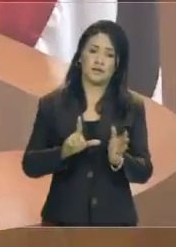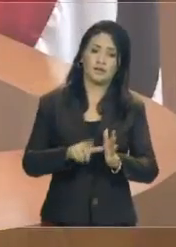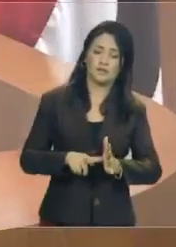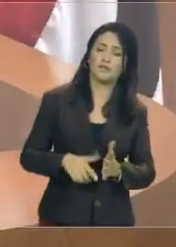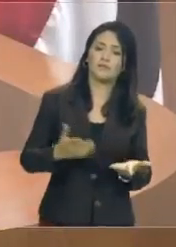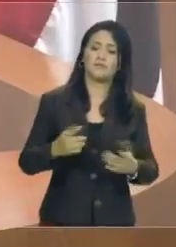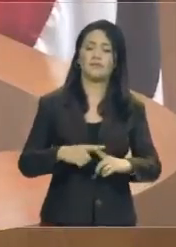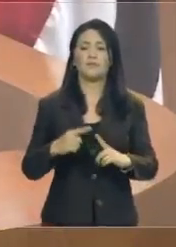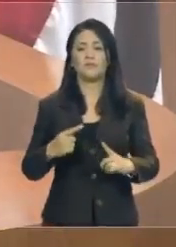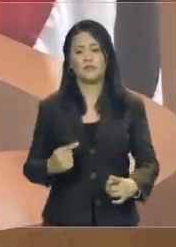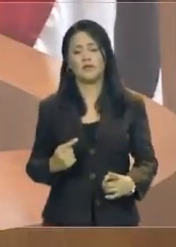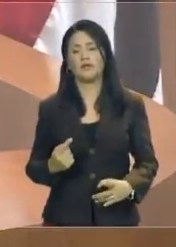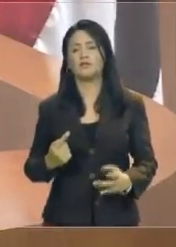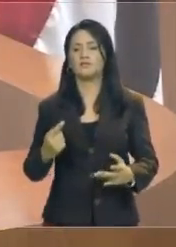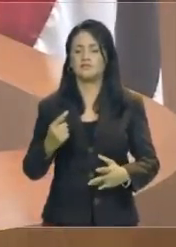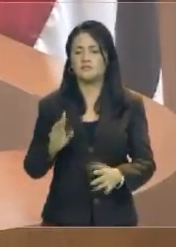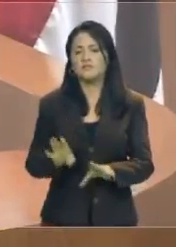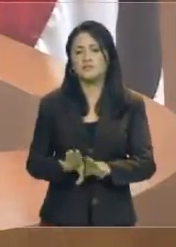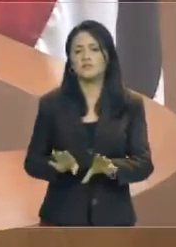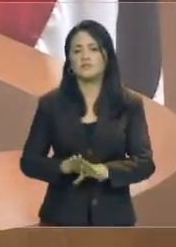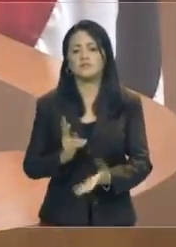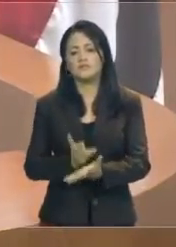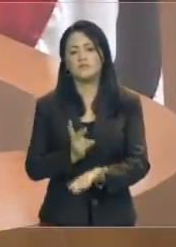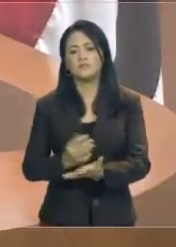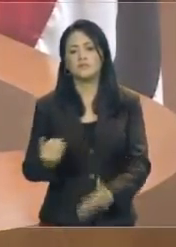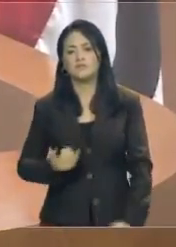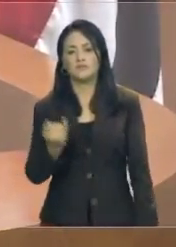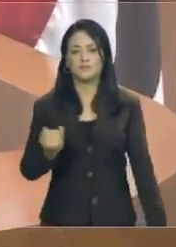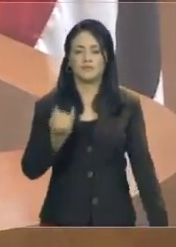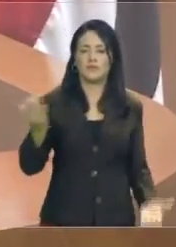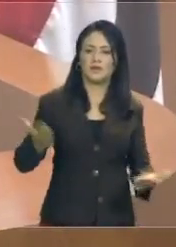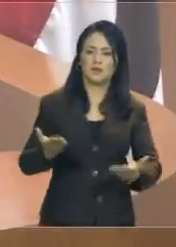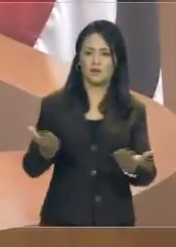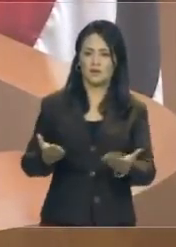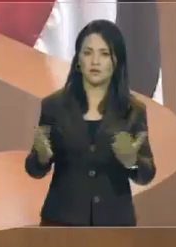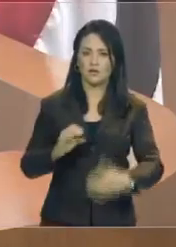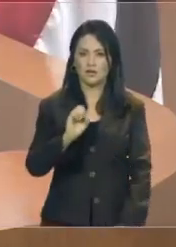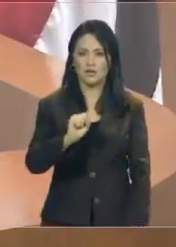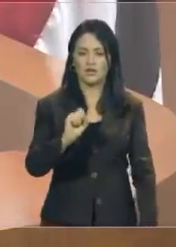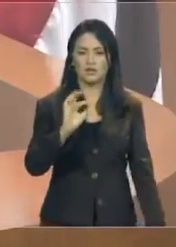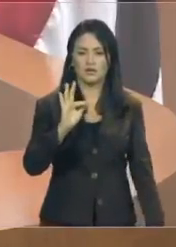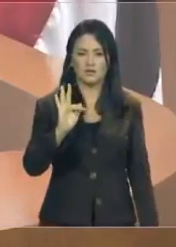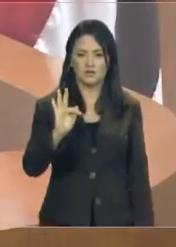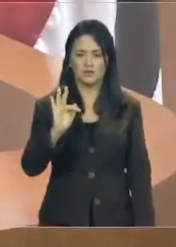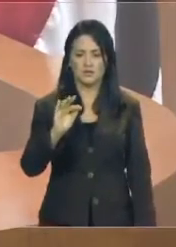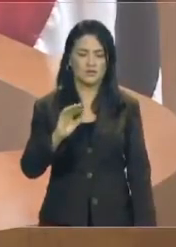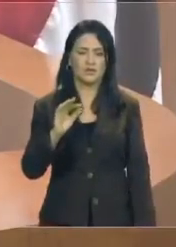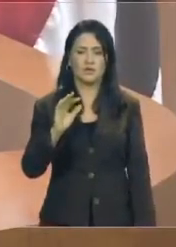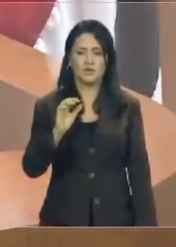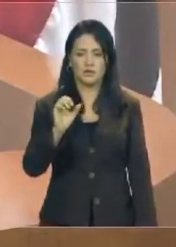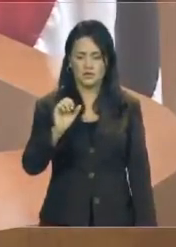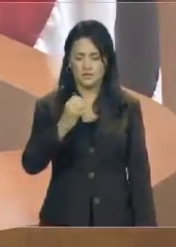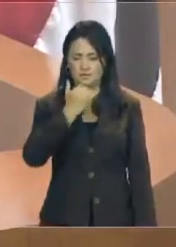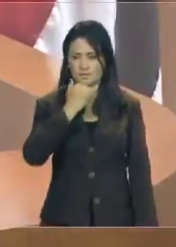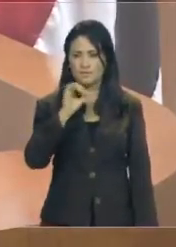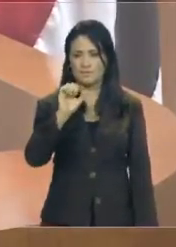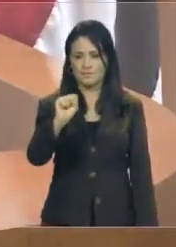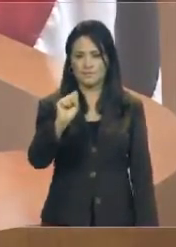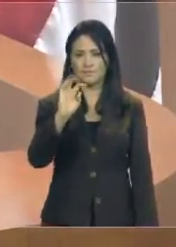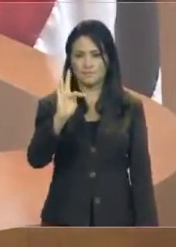importante, agora o Supremo Tribunal Federal, através de uma decisão unilateral do ministro Teori